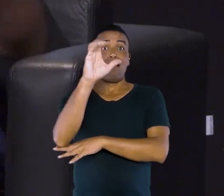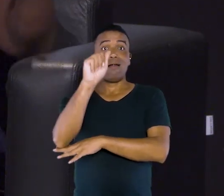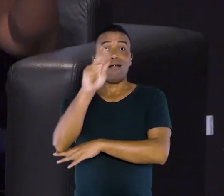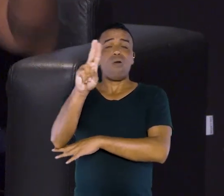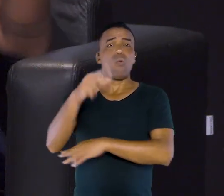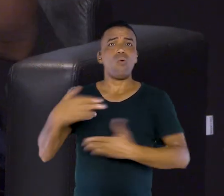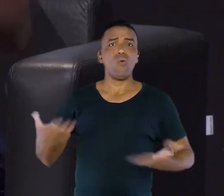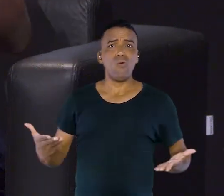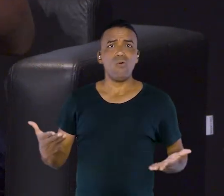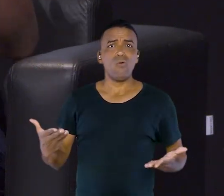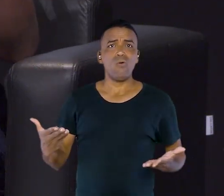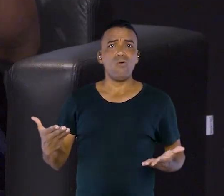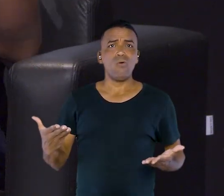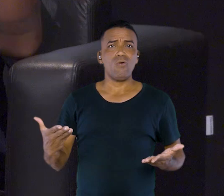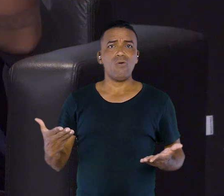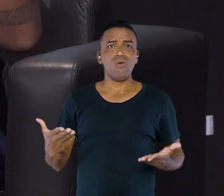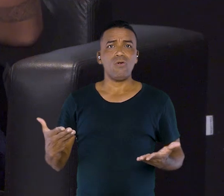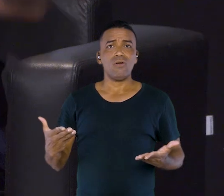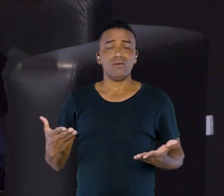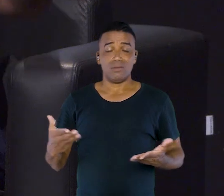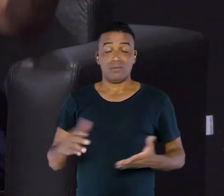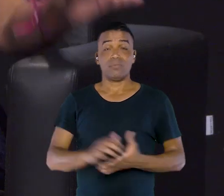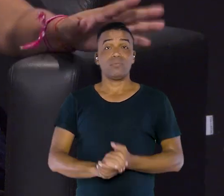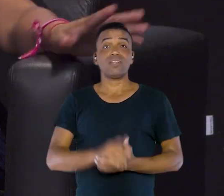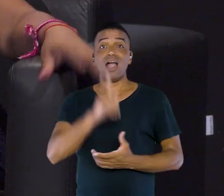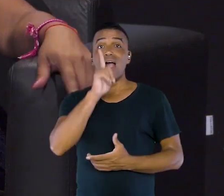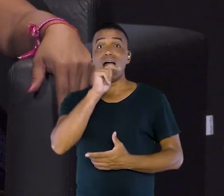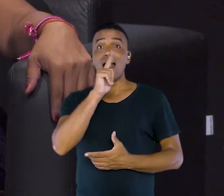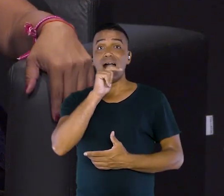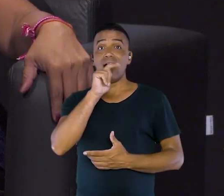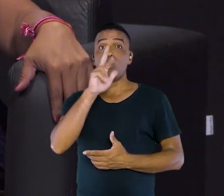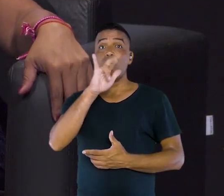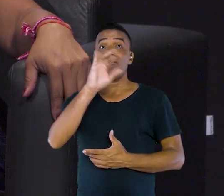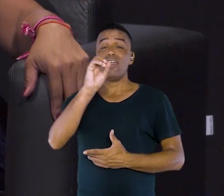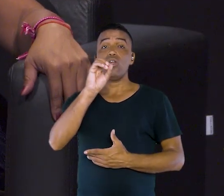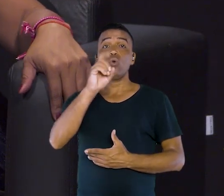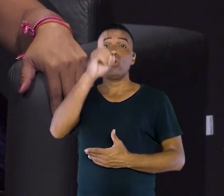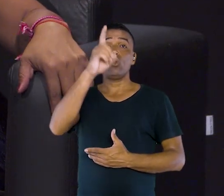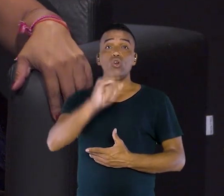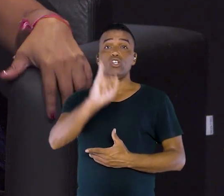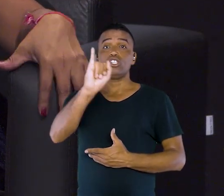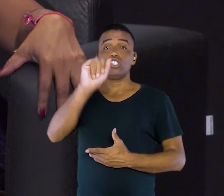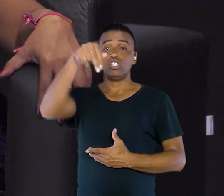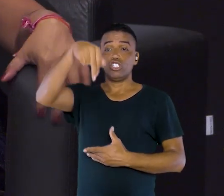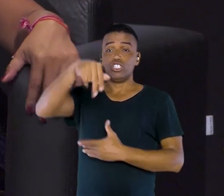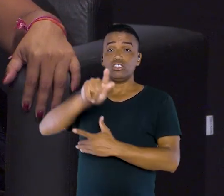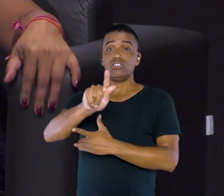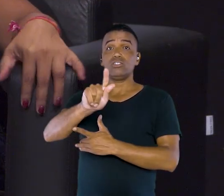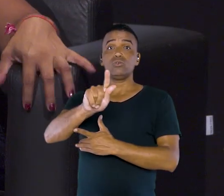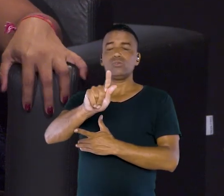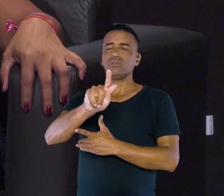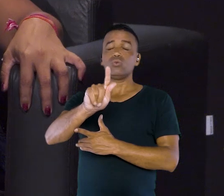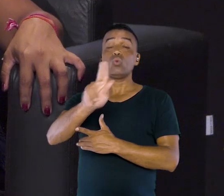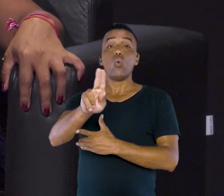Então, acho que essa coisa de... O rio Xingu estava quente, estava morno.